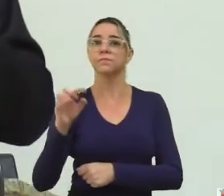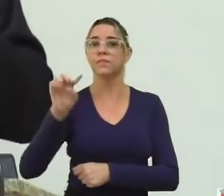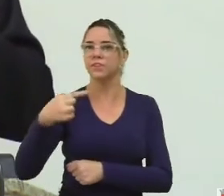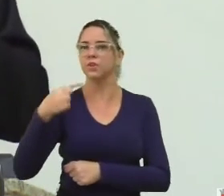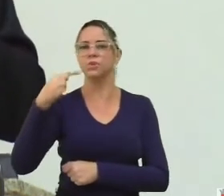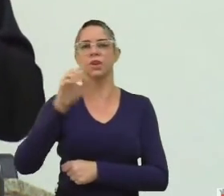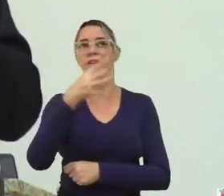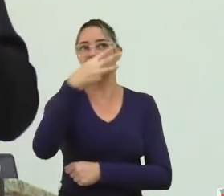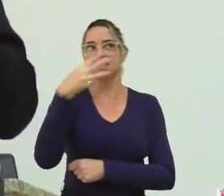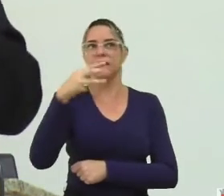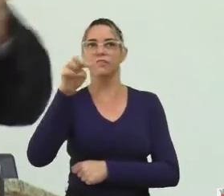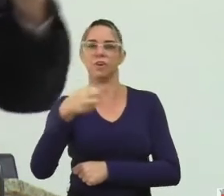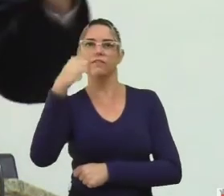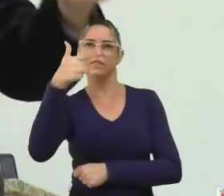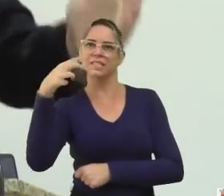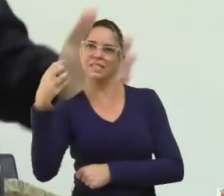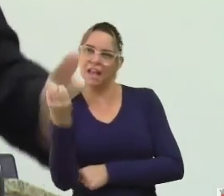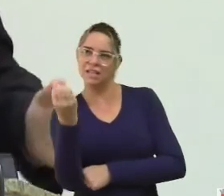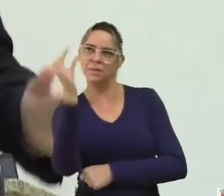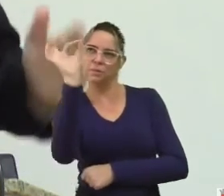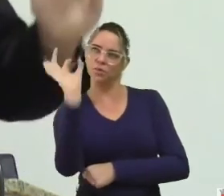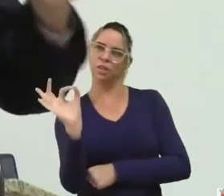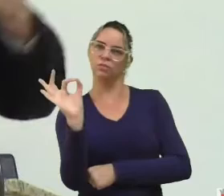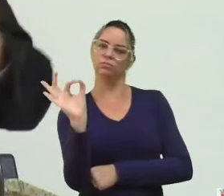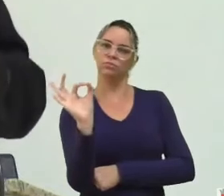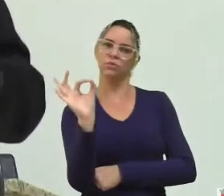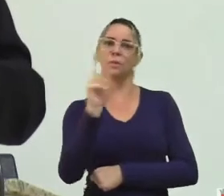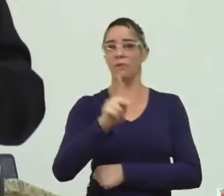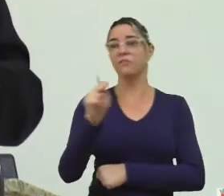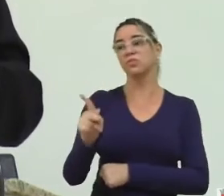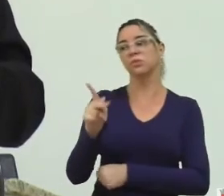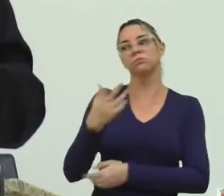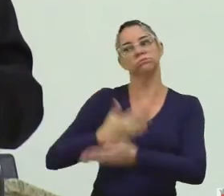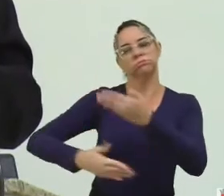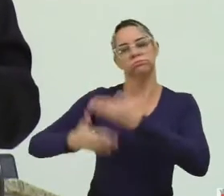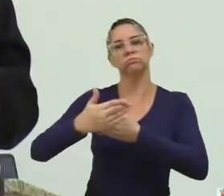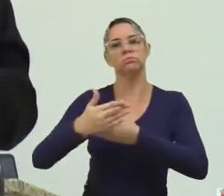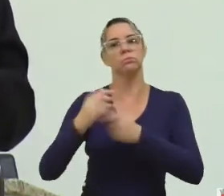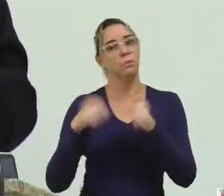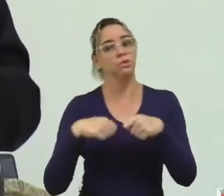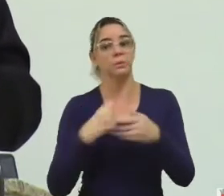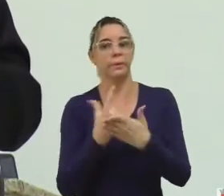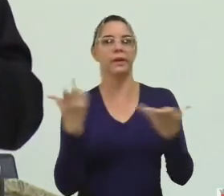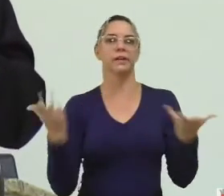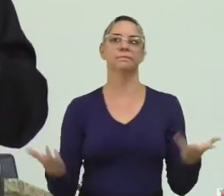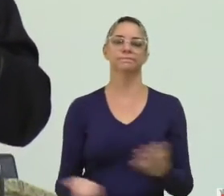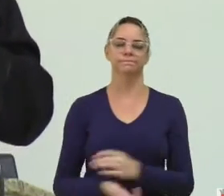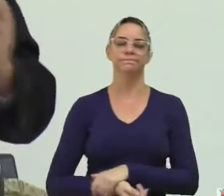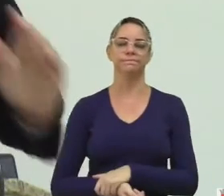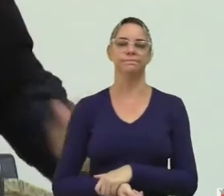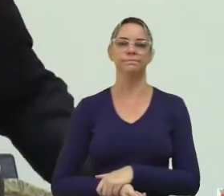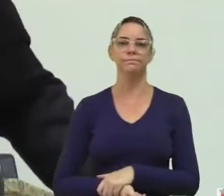33,26% de aumento para os professores, os profissionais que estão se dedicando. E parabenizar